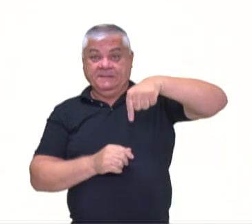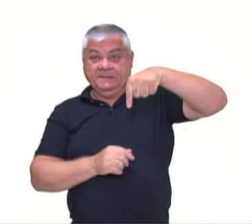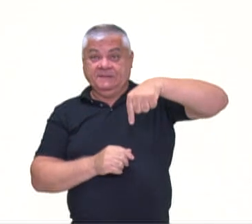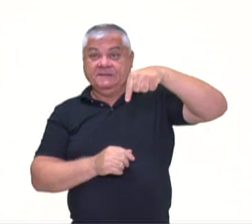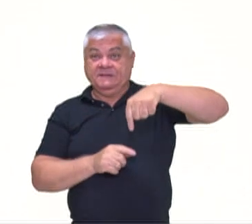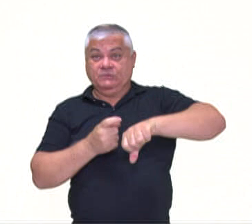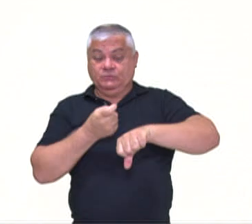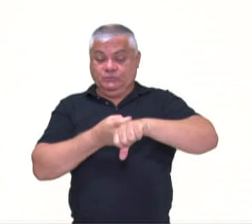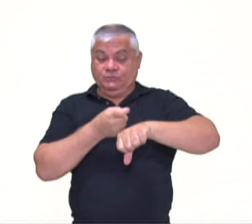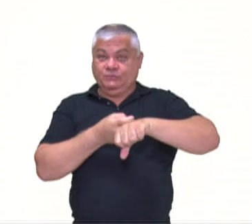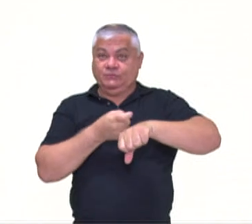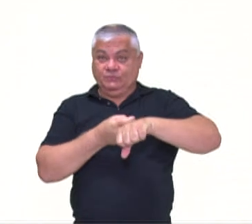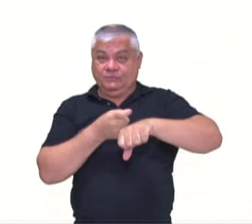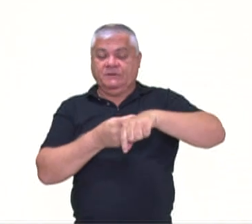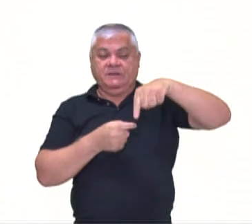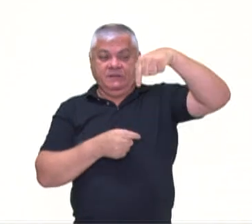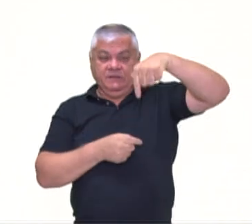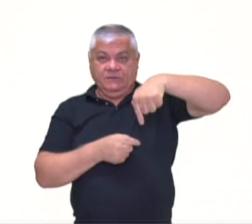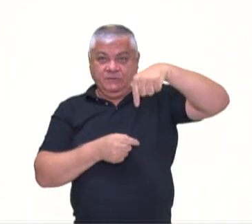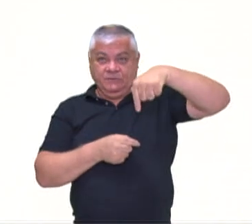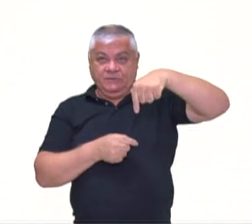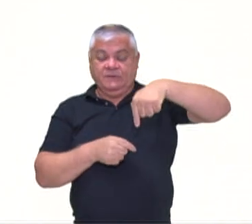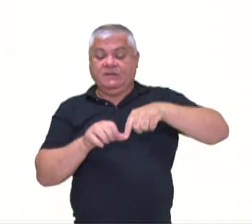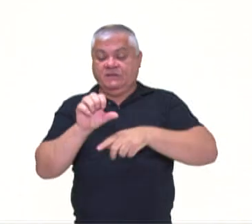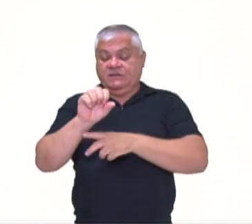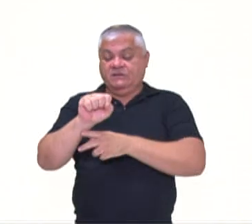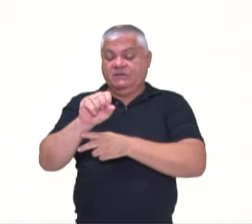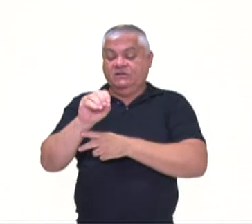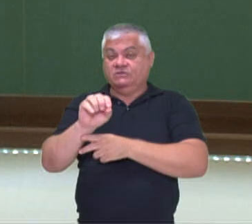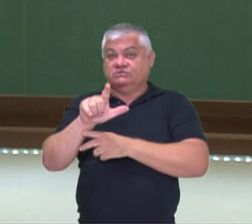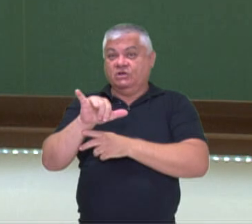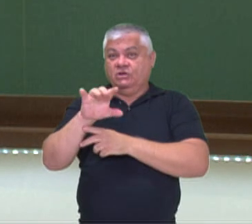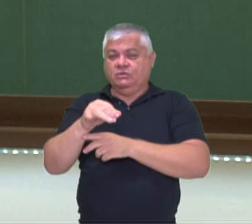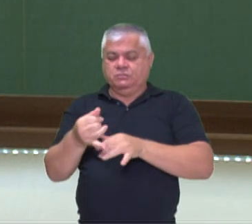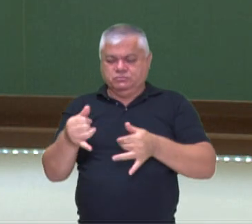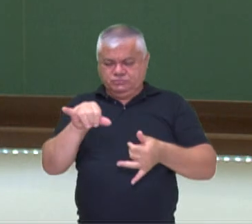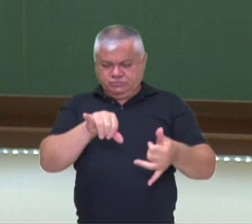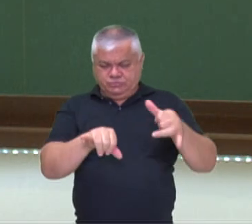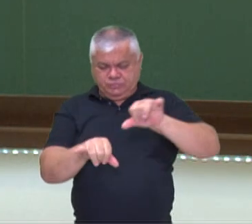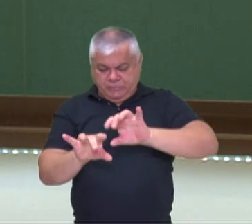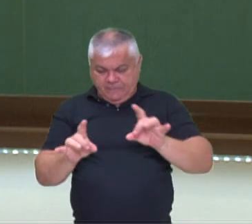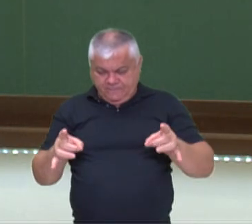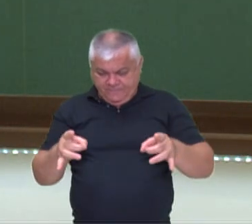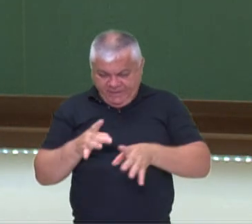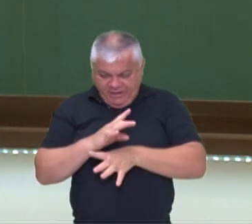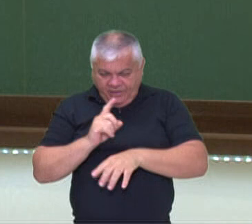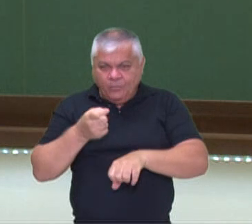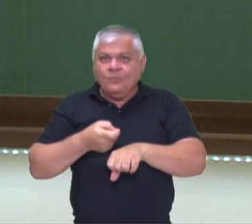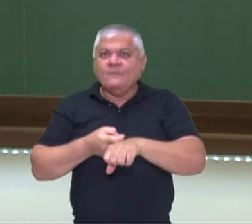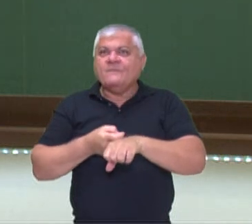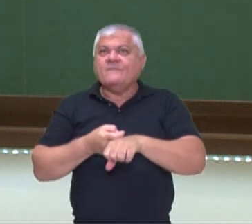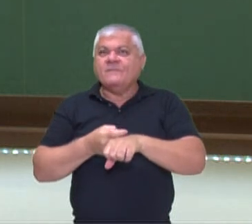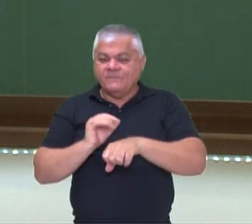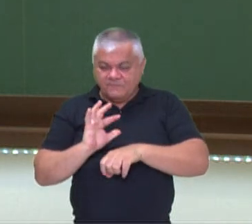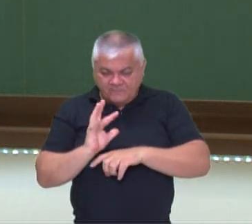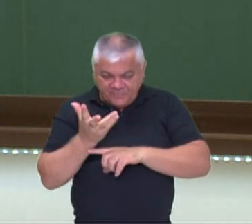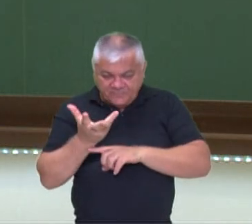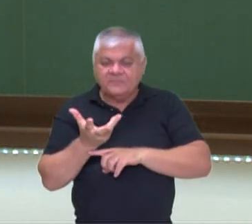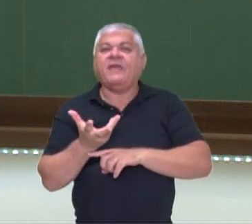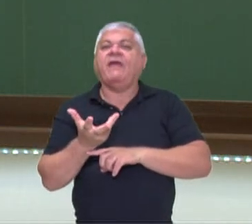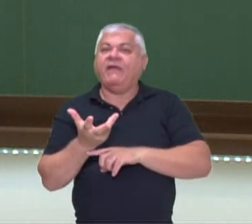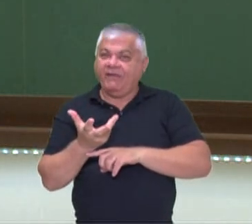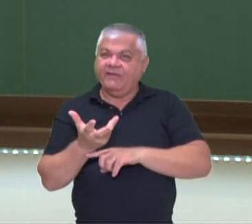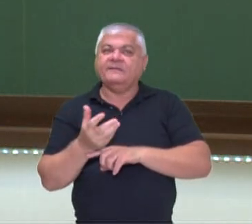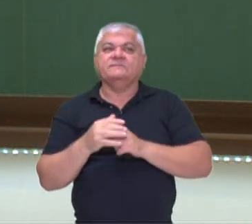um sólido, então coloca-se 2 líquidos e de repente você vê uma precipitação, tá? Você vê um sólido se formando no